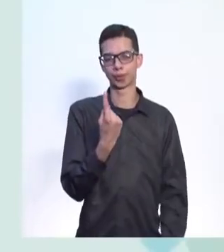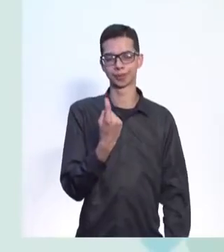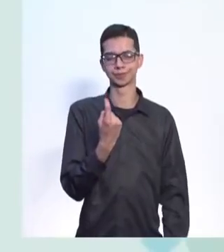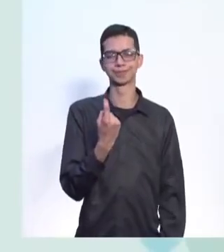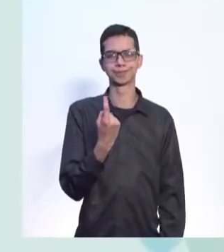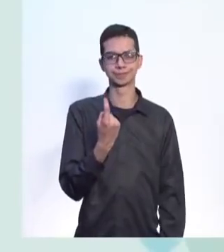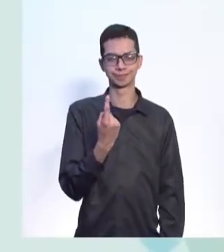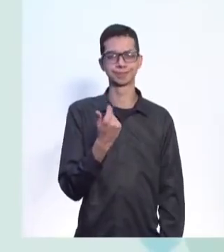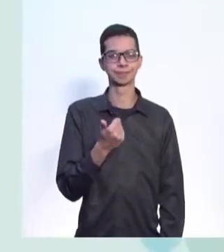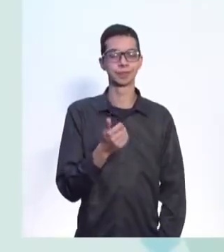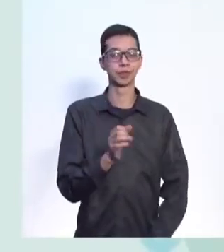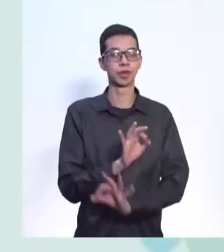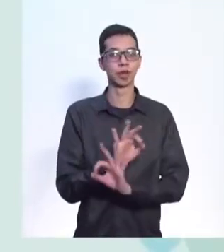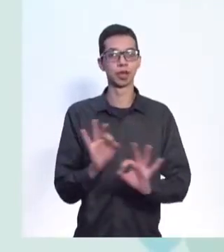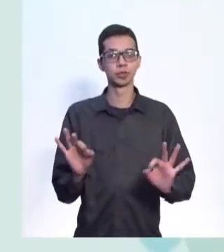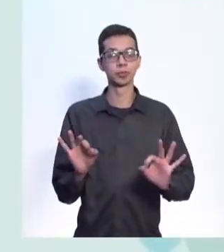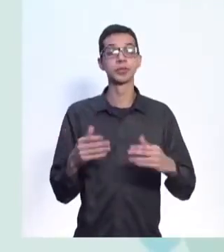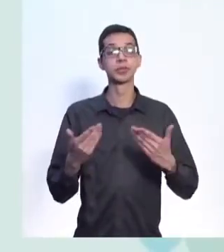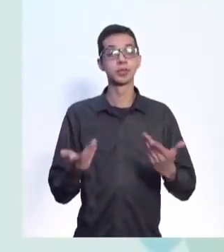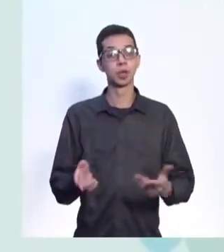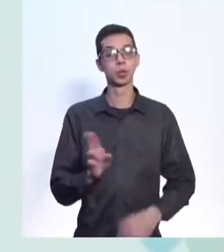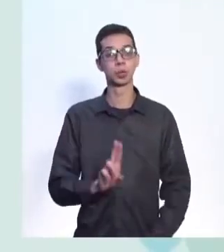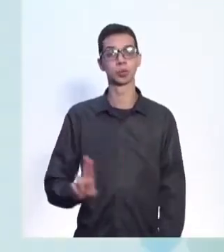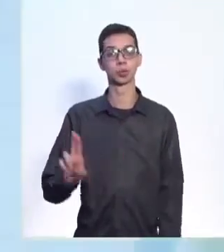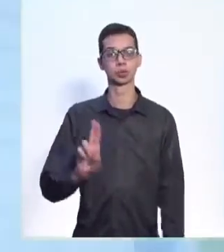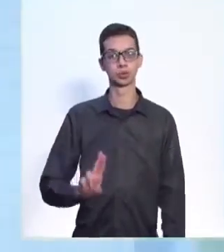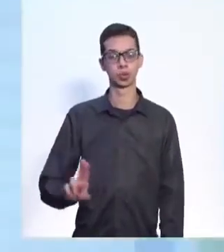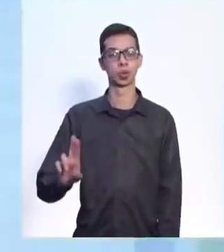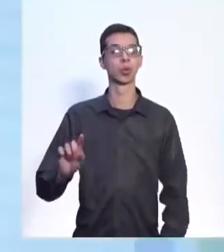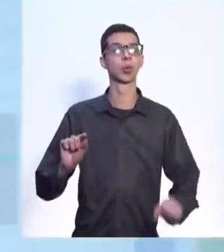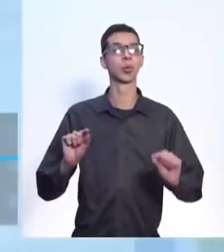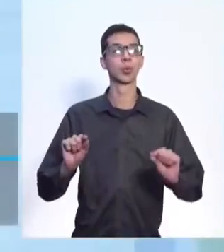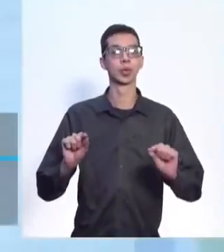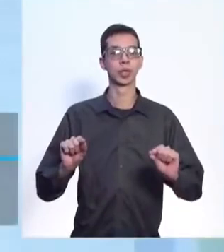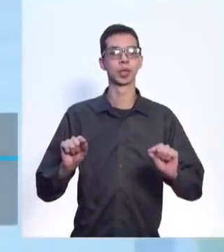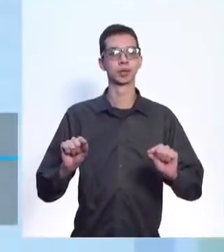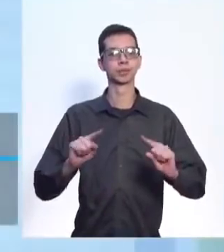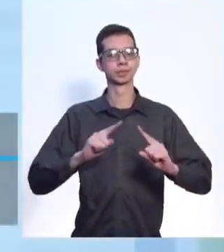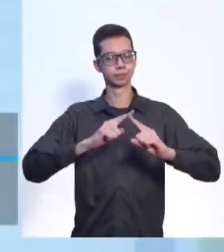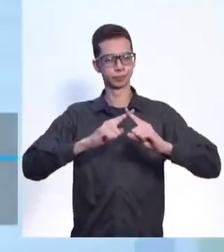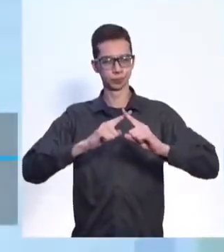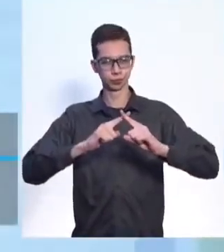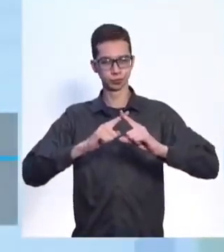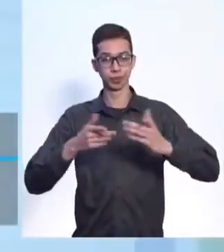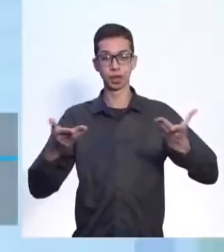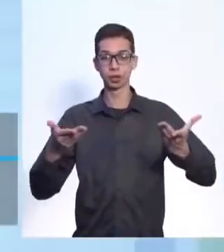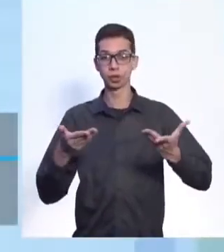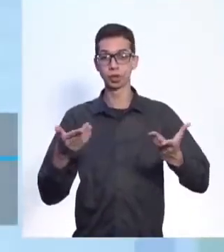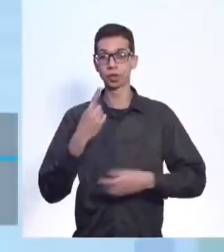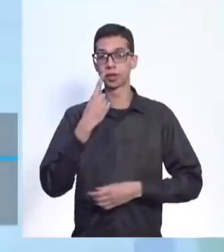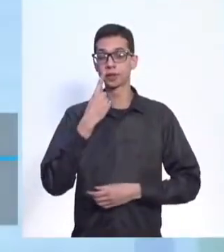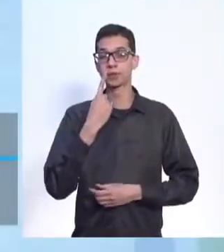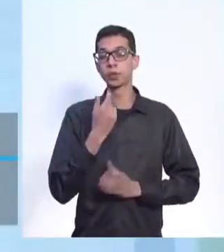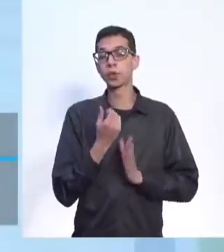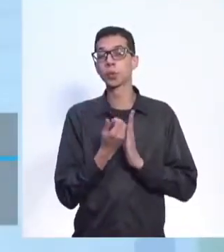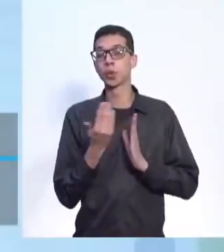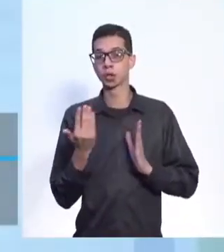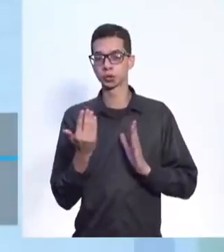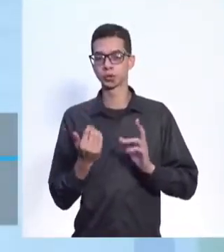Então, aplicamos o princípio multiplicativo e vamos ver quanto é que dá. 5 vezes